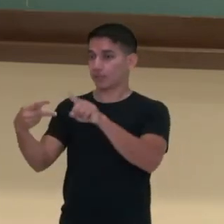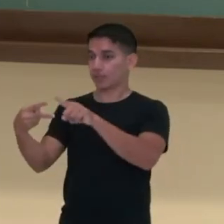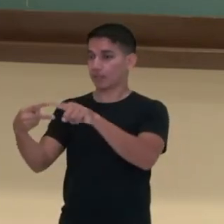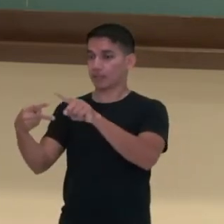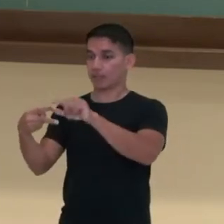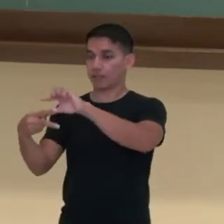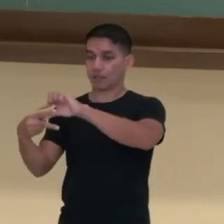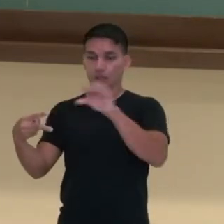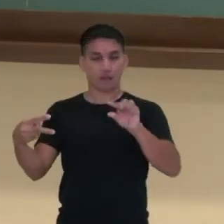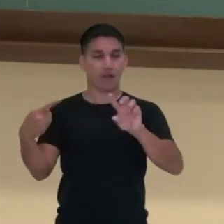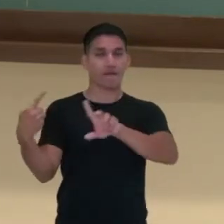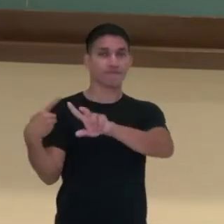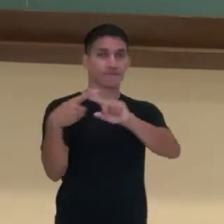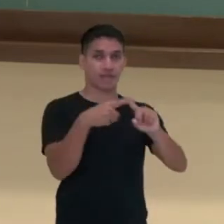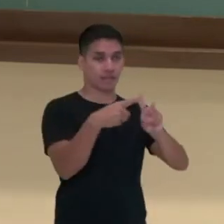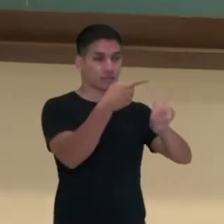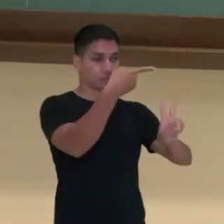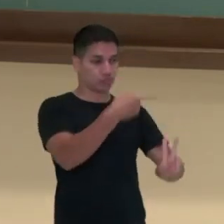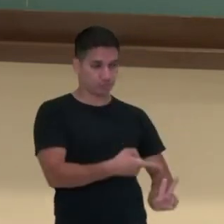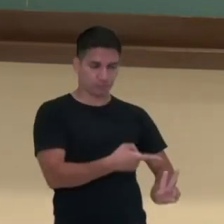de somar. Então, olha só, ficou